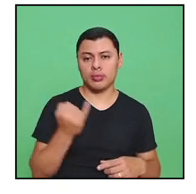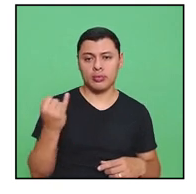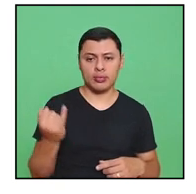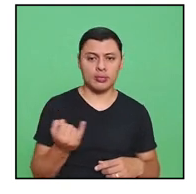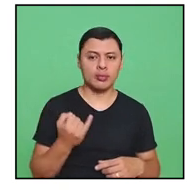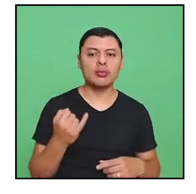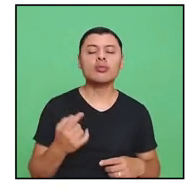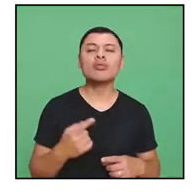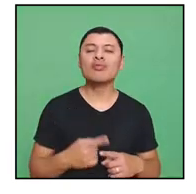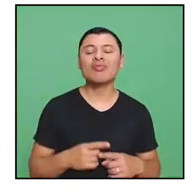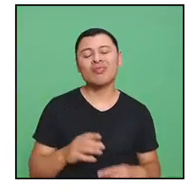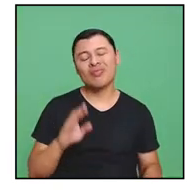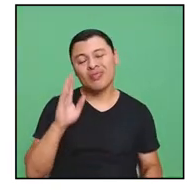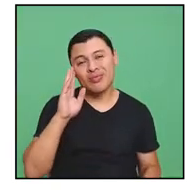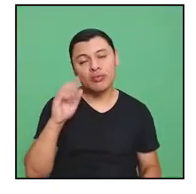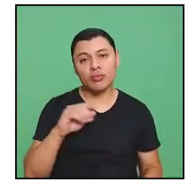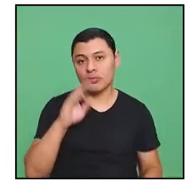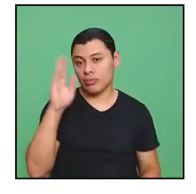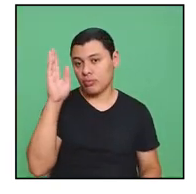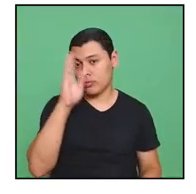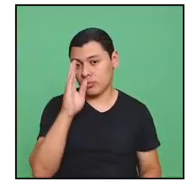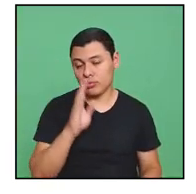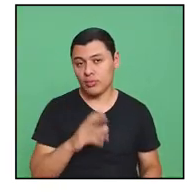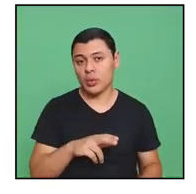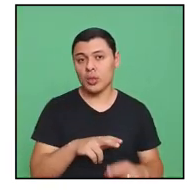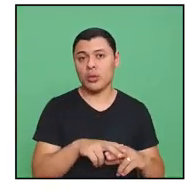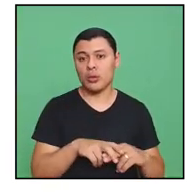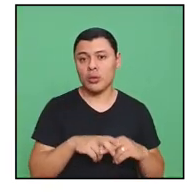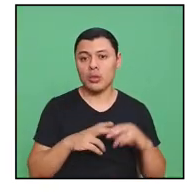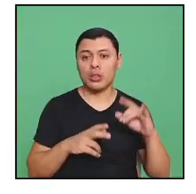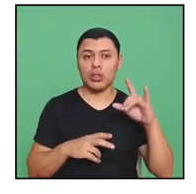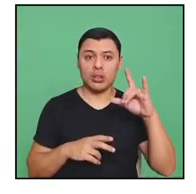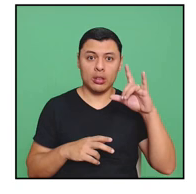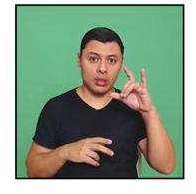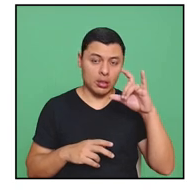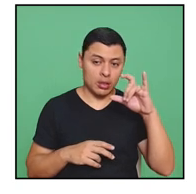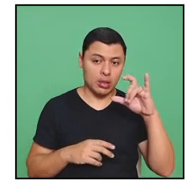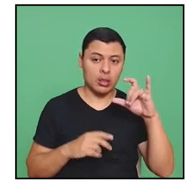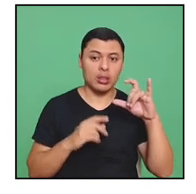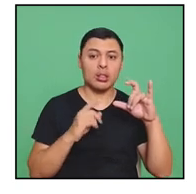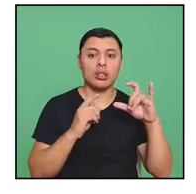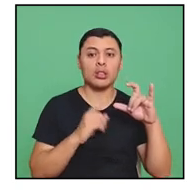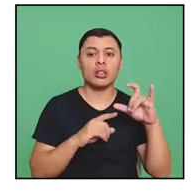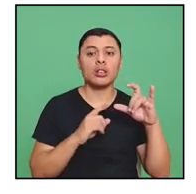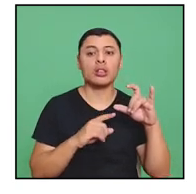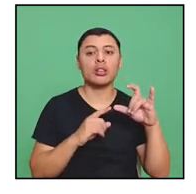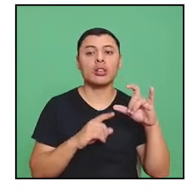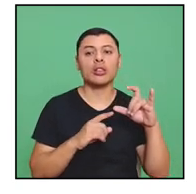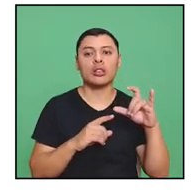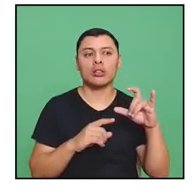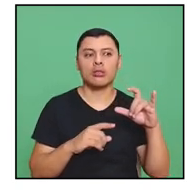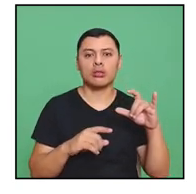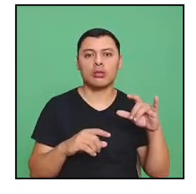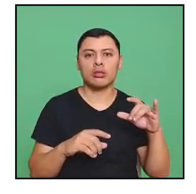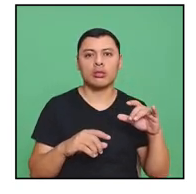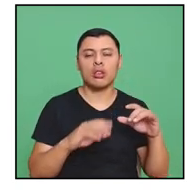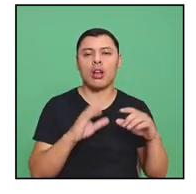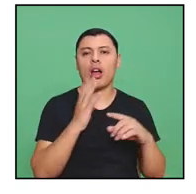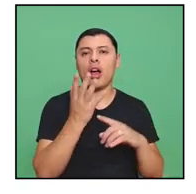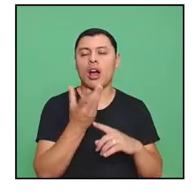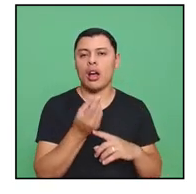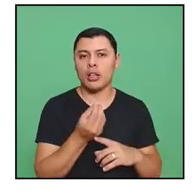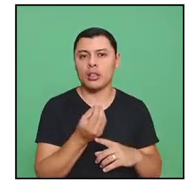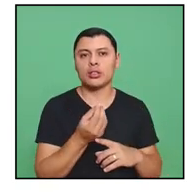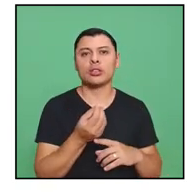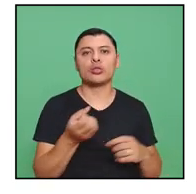Especialmente no Brasil, assim, onde o Instagram e o ecossistema da arte contemporânea